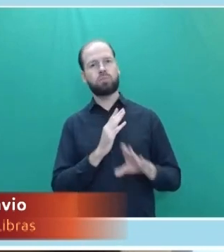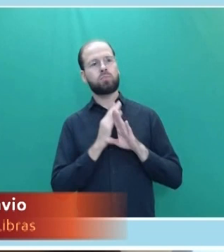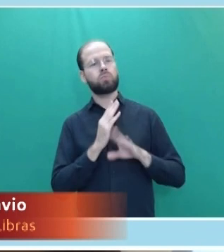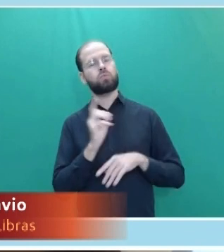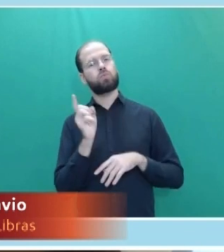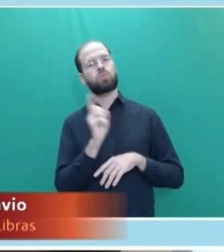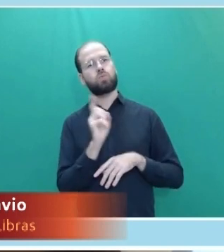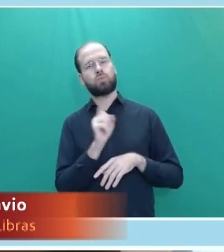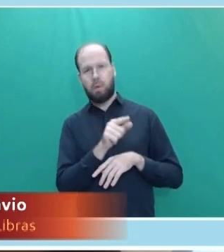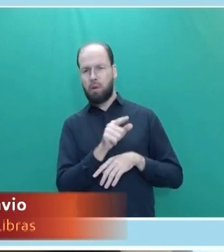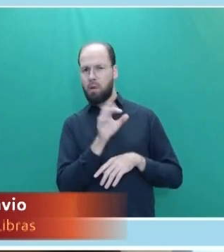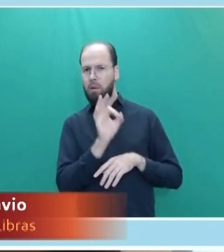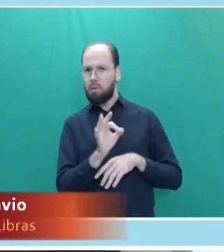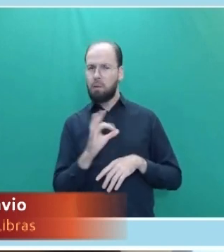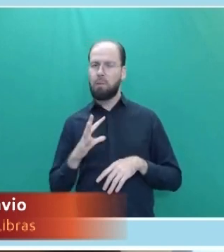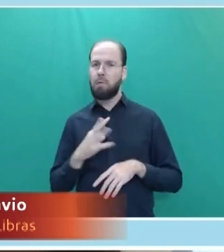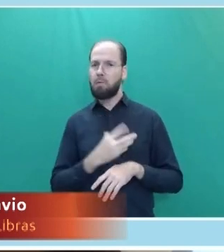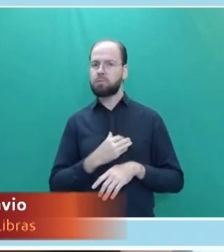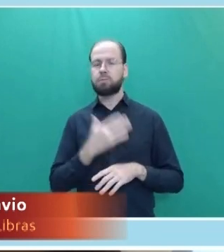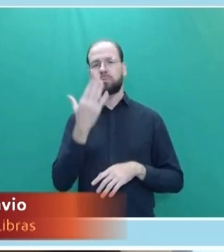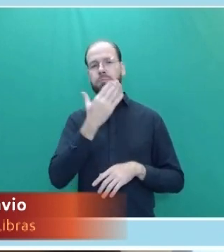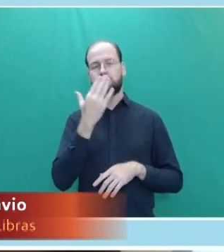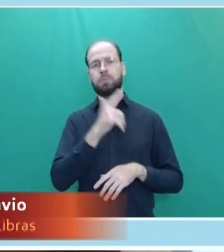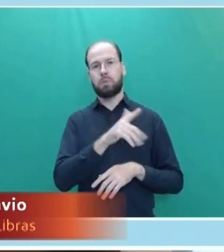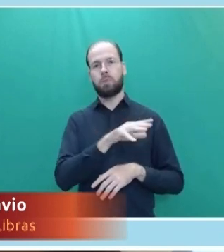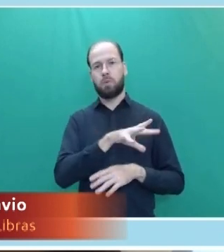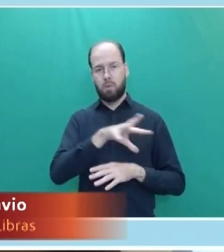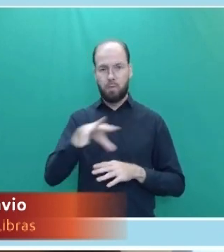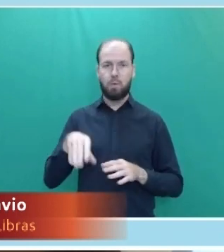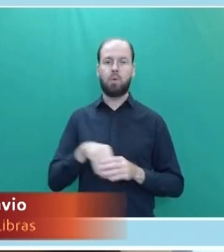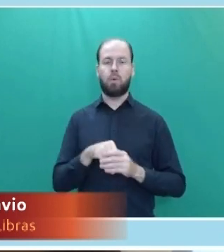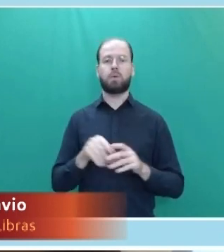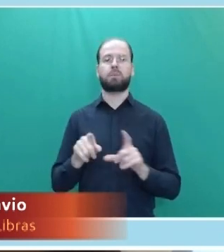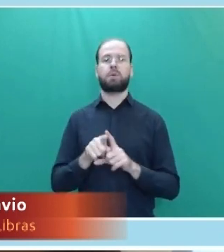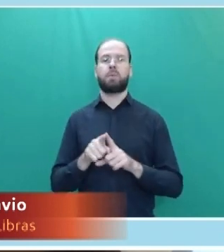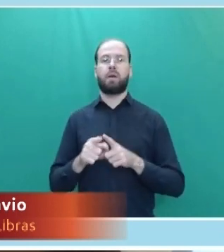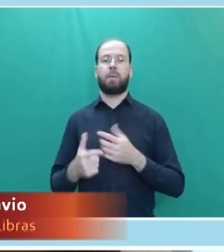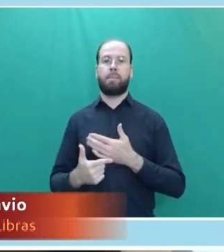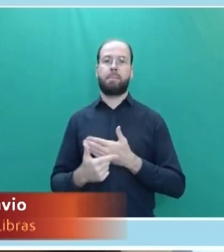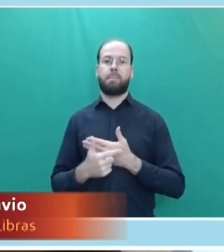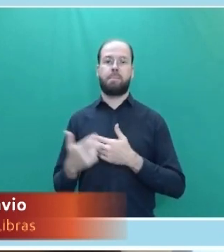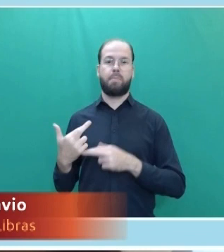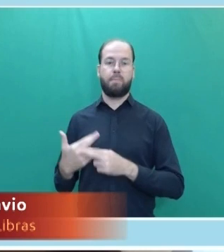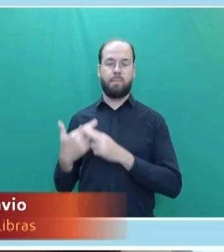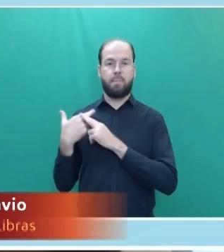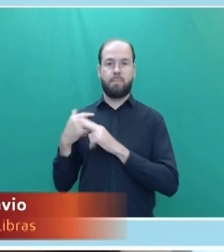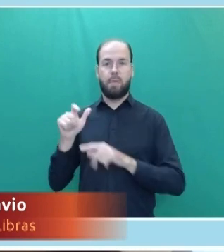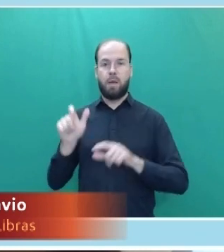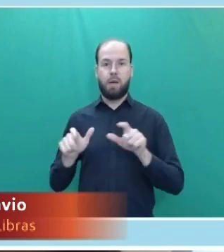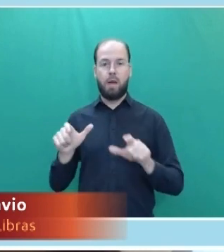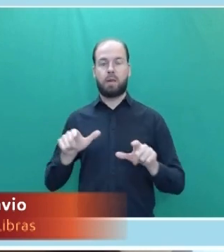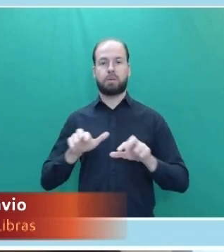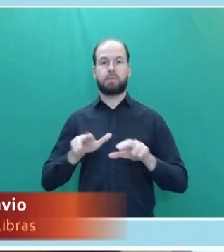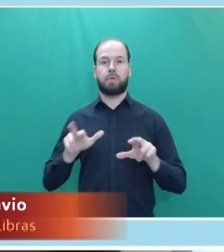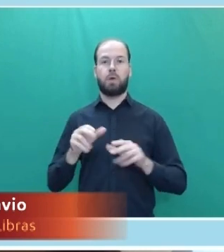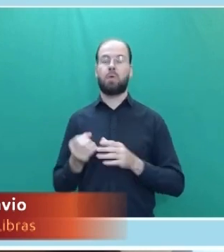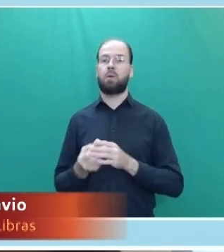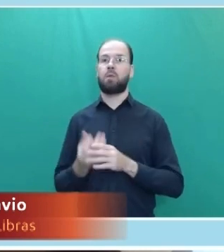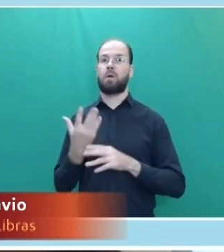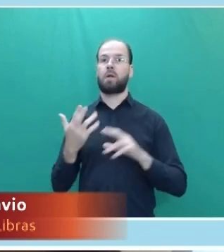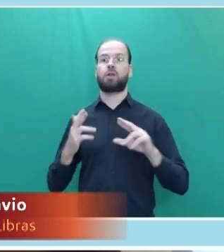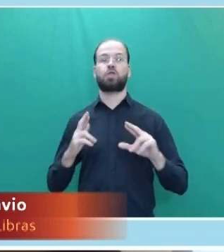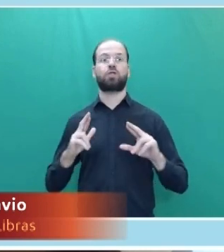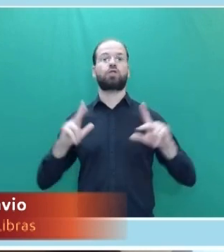trans, e colocá-las também em papéis que não criam uma grande